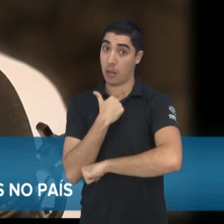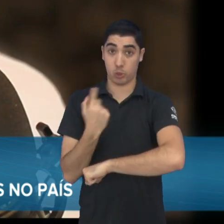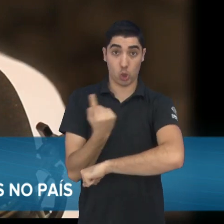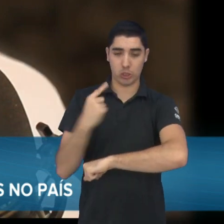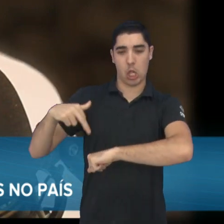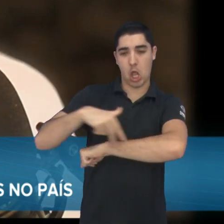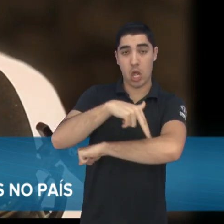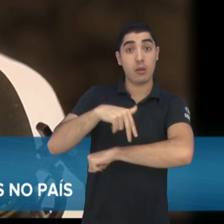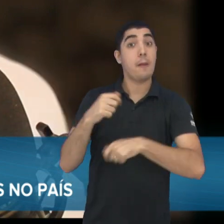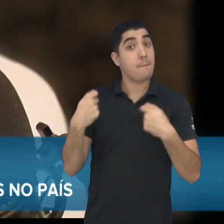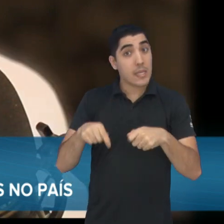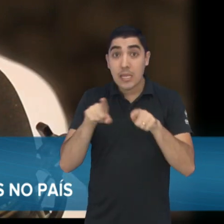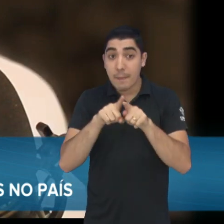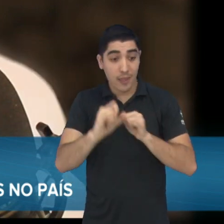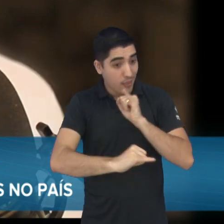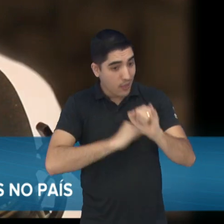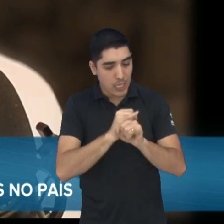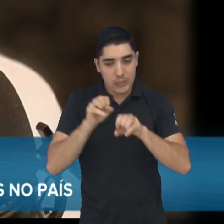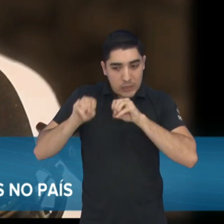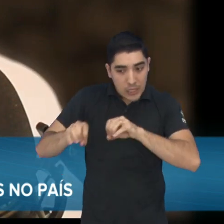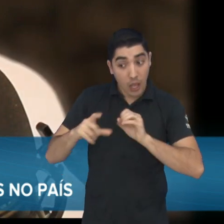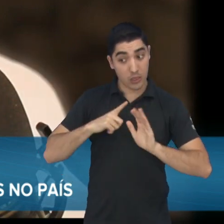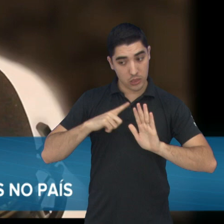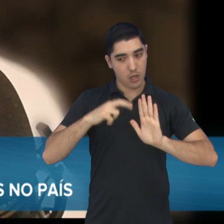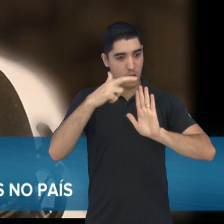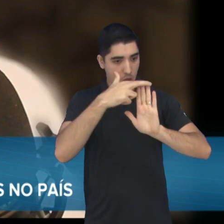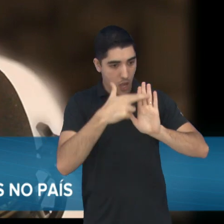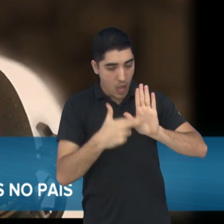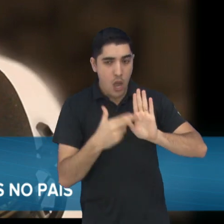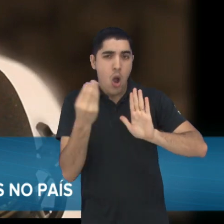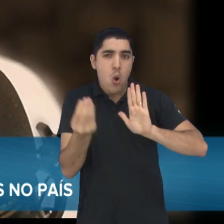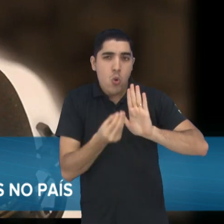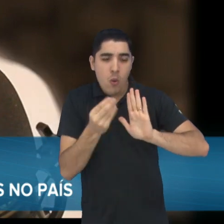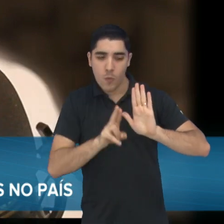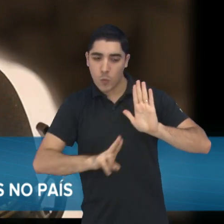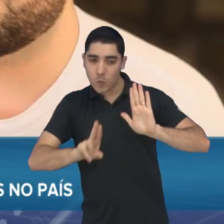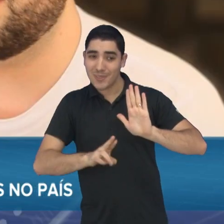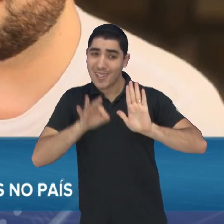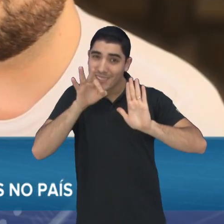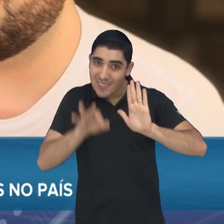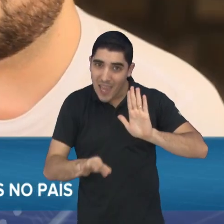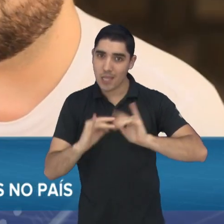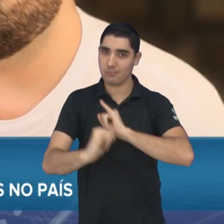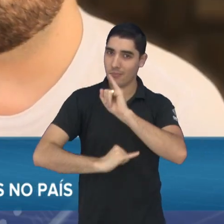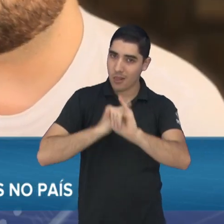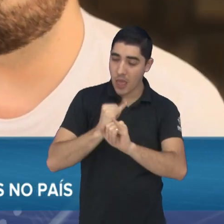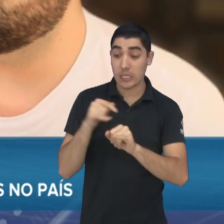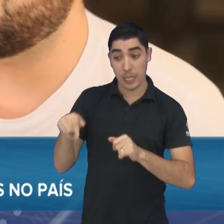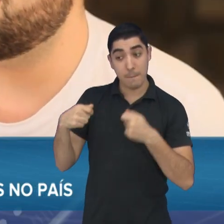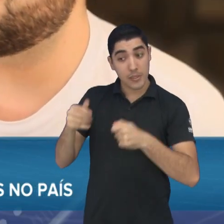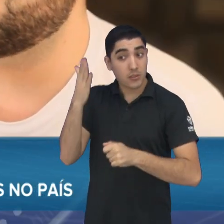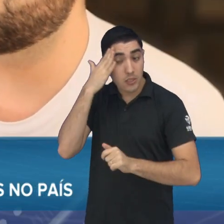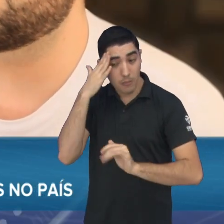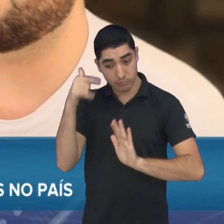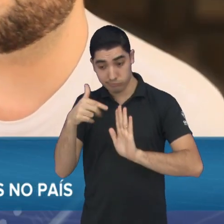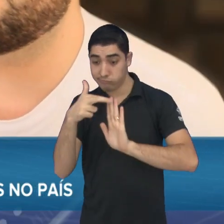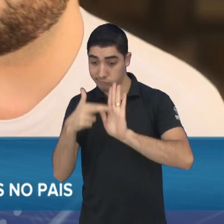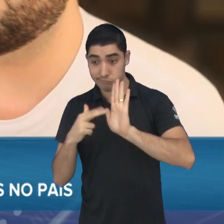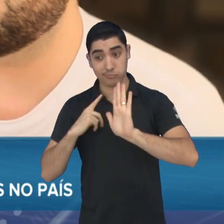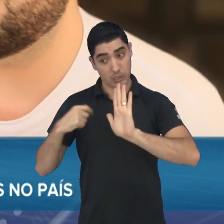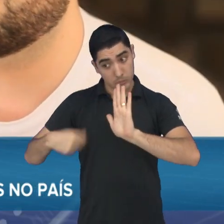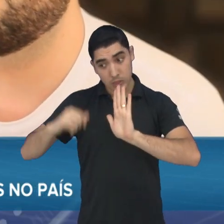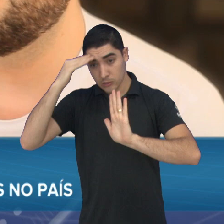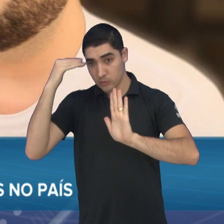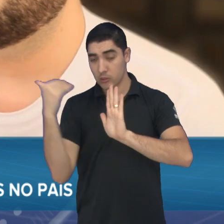ensinar crianças as regras de como se portar no mundo digital, quais regras elas precisam obedecer, quais são os sinais de riscos elas precisam